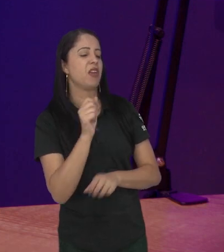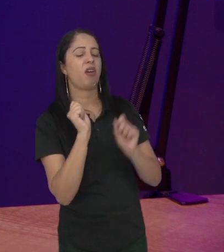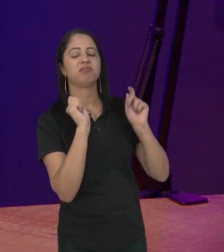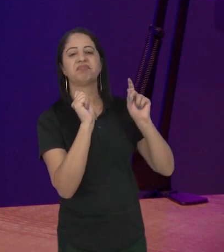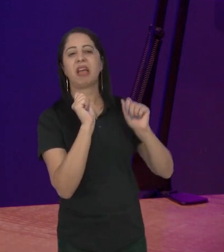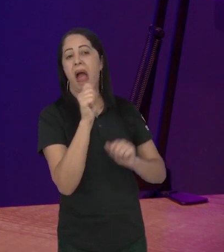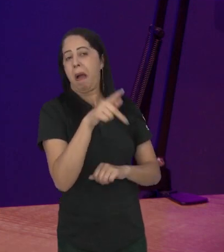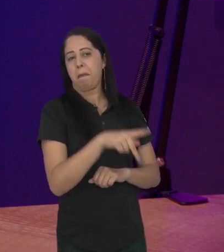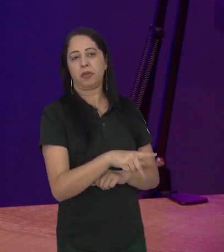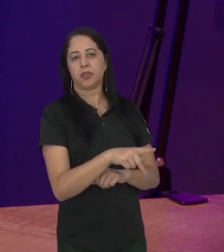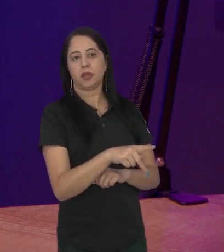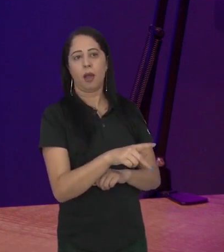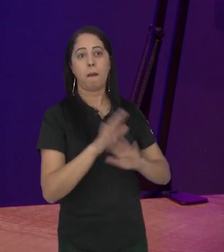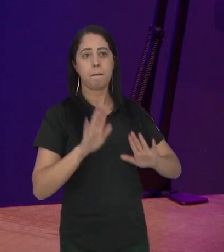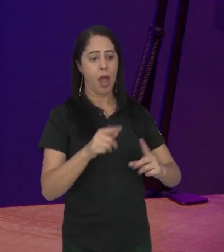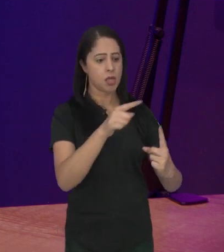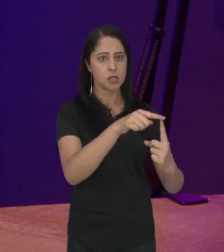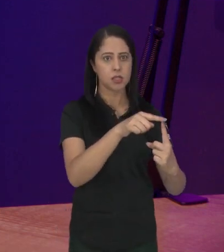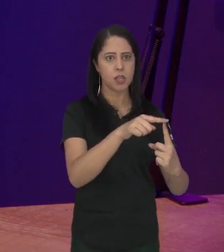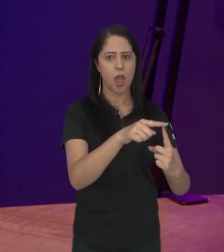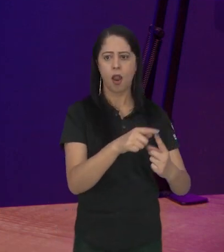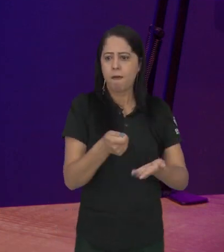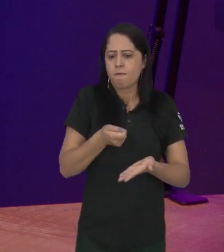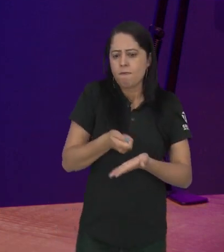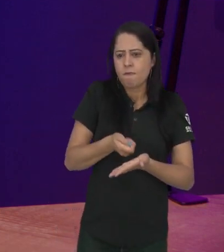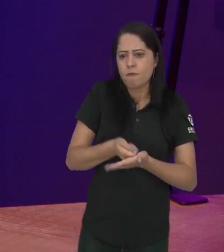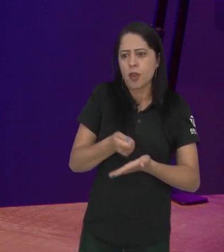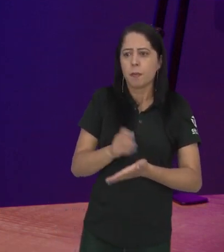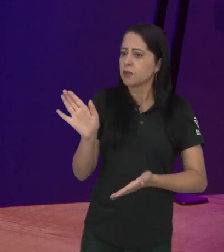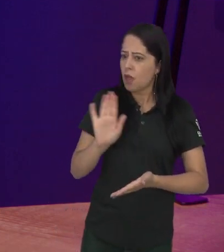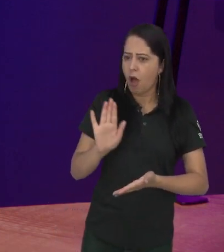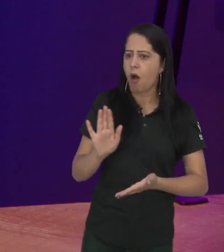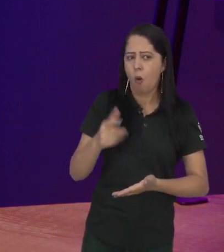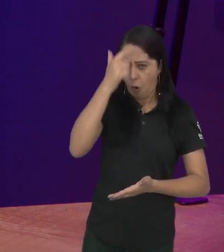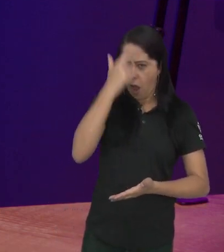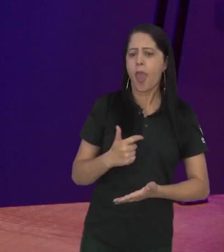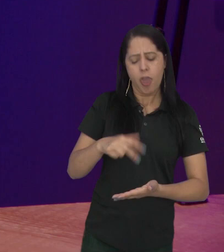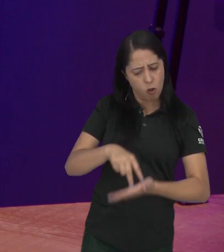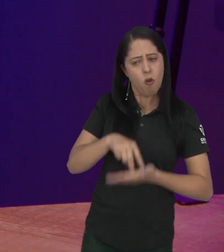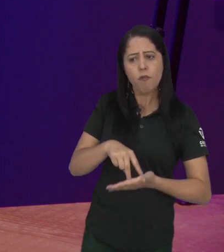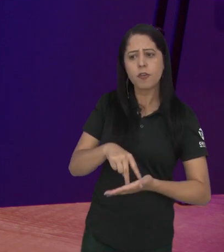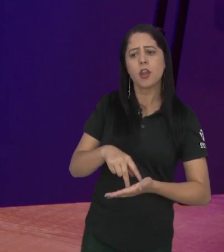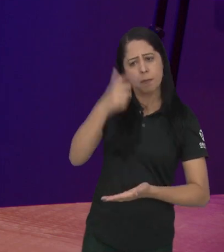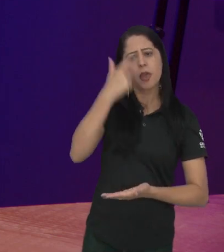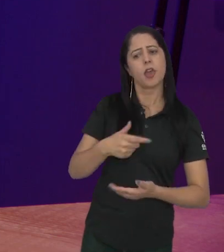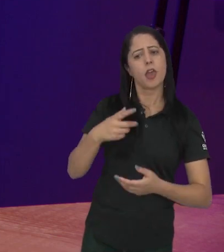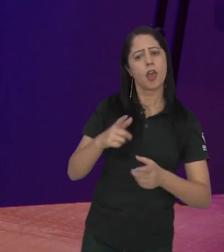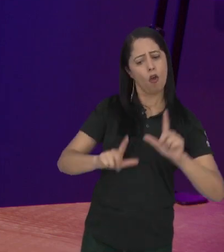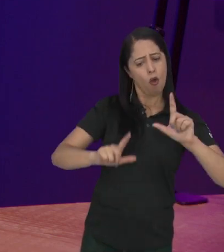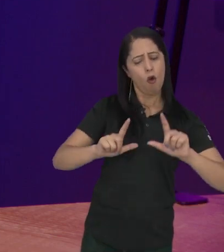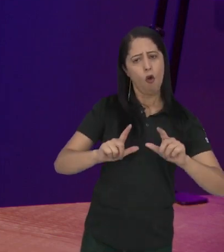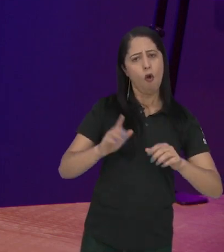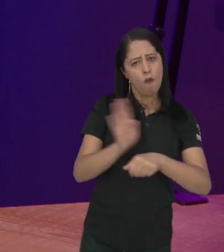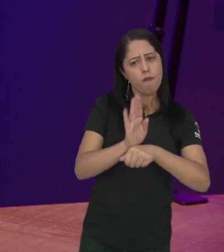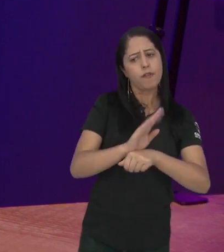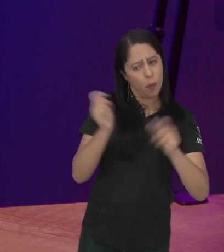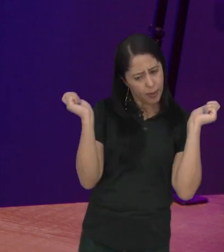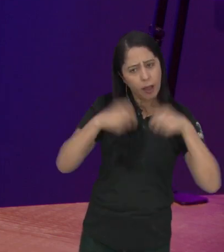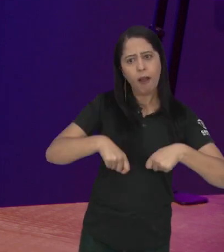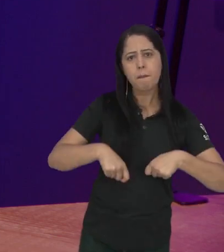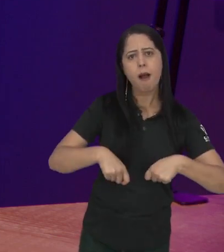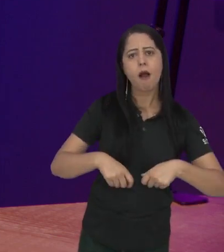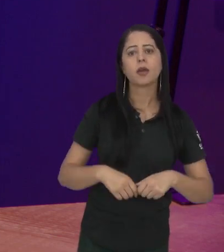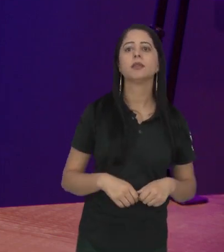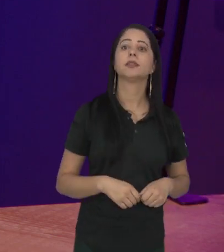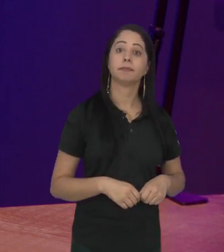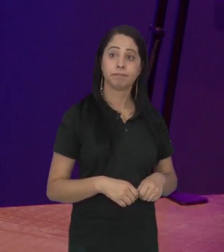se aposentar. E ela foi firme quando ela disse que ela iria fazer o filme. Então foi algo que ela teve que lutar ali pra